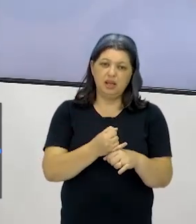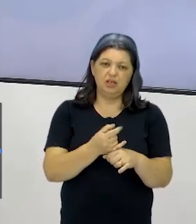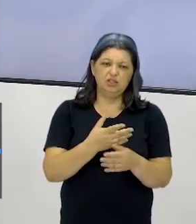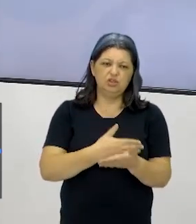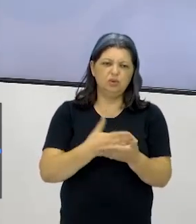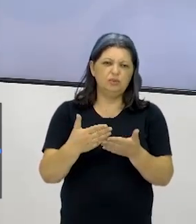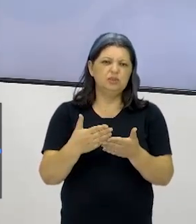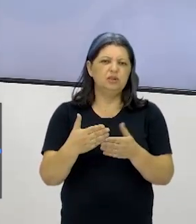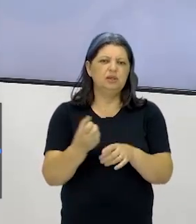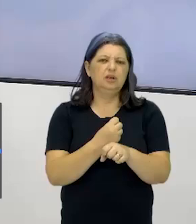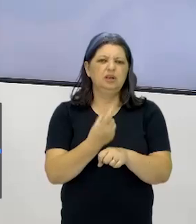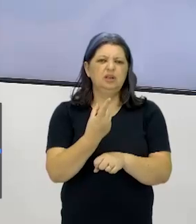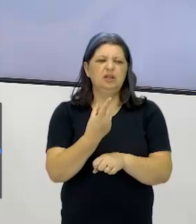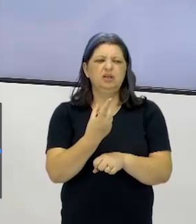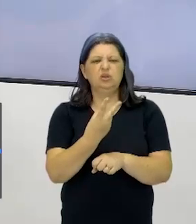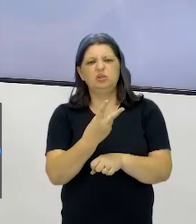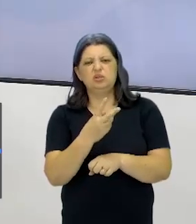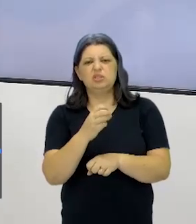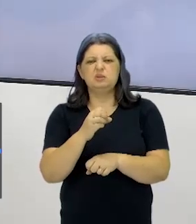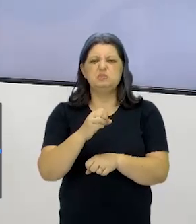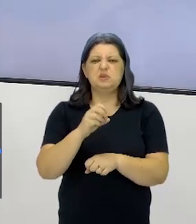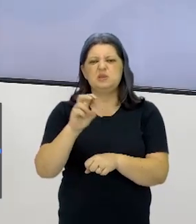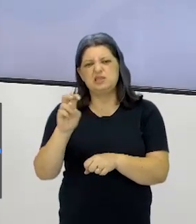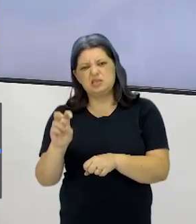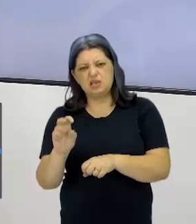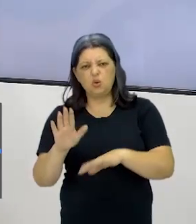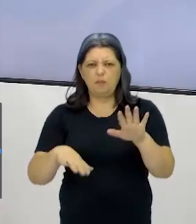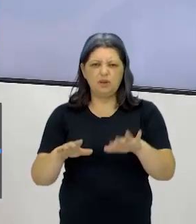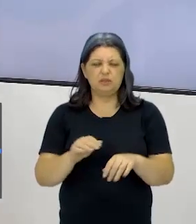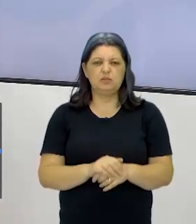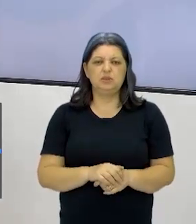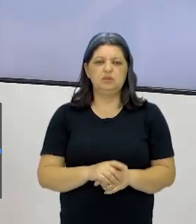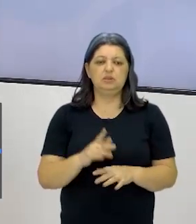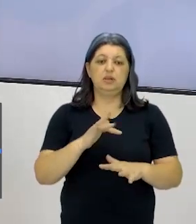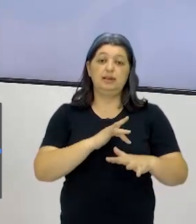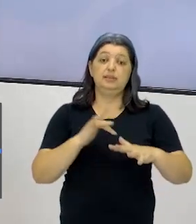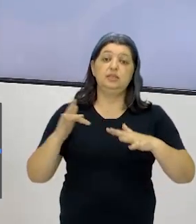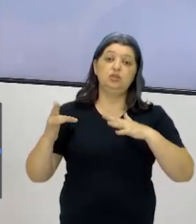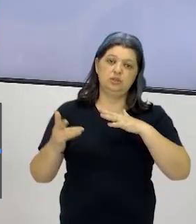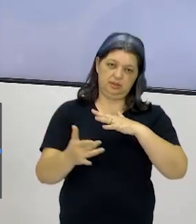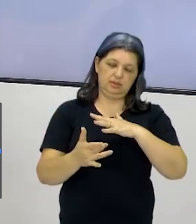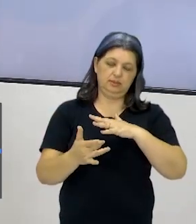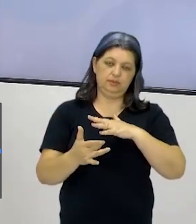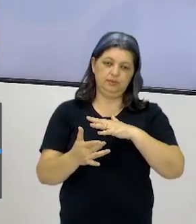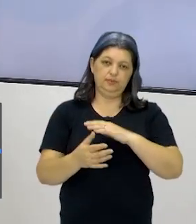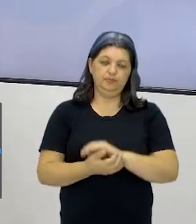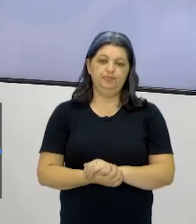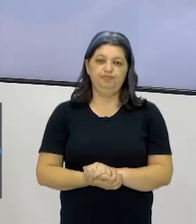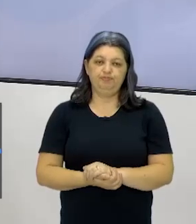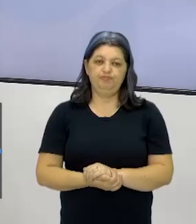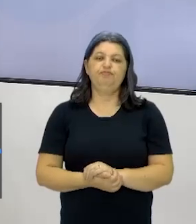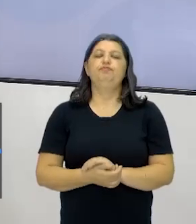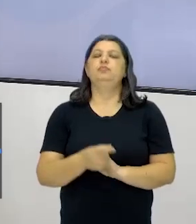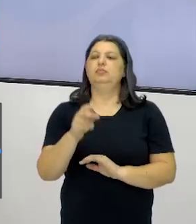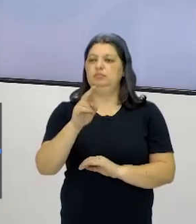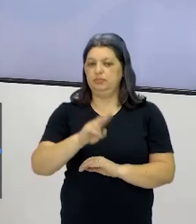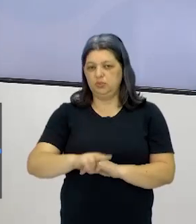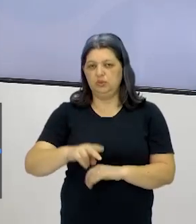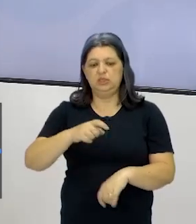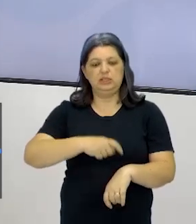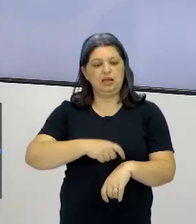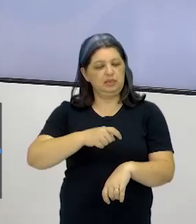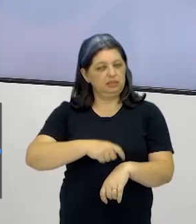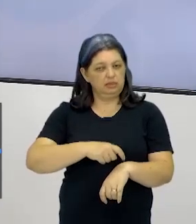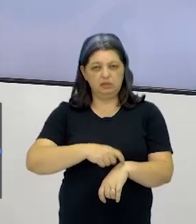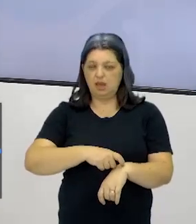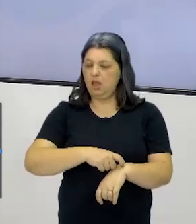anos 2000, lá para 2004, no Brasil 2005, que são as redes sociais. e ela toma muito tempo da nossa utilização